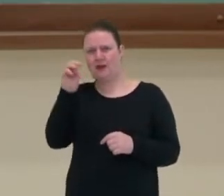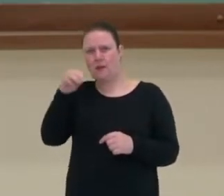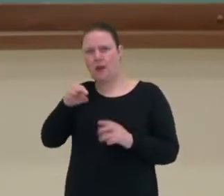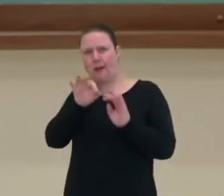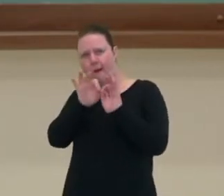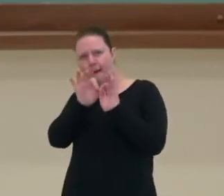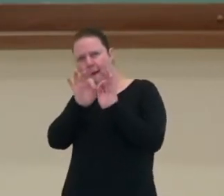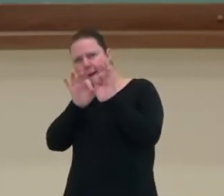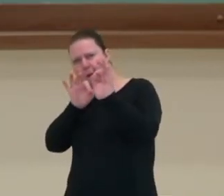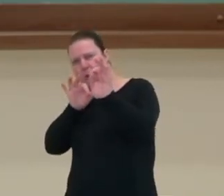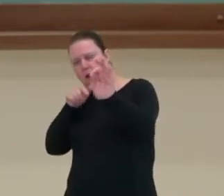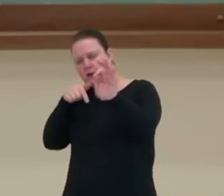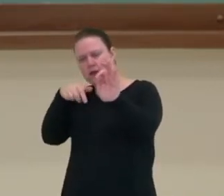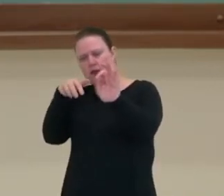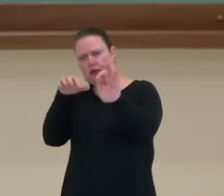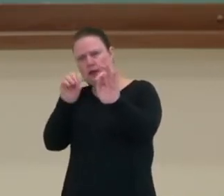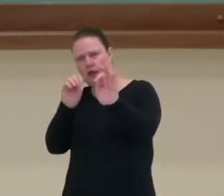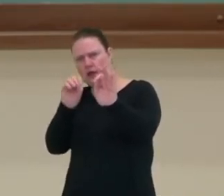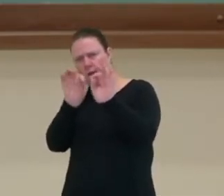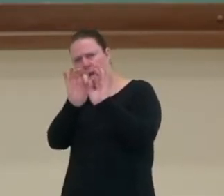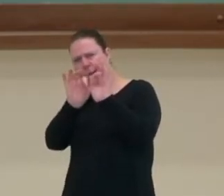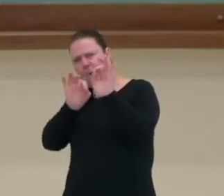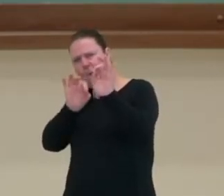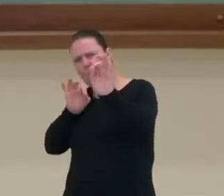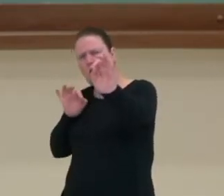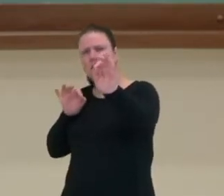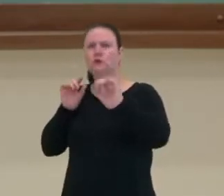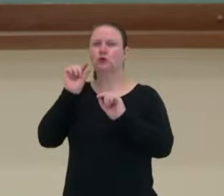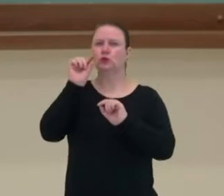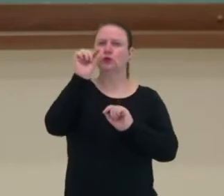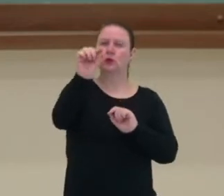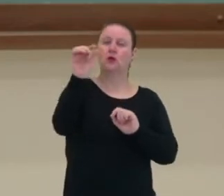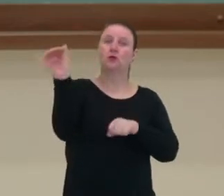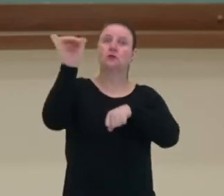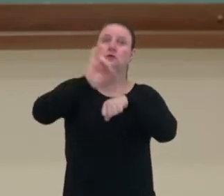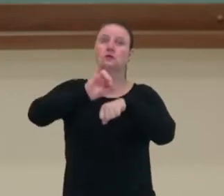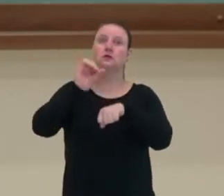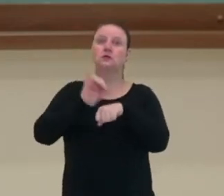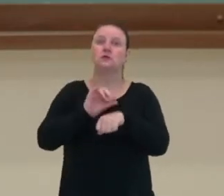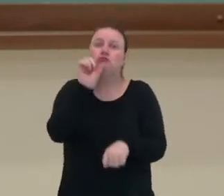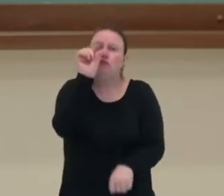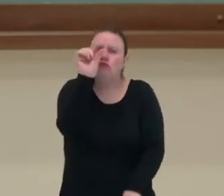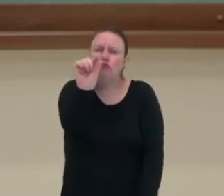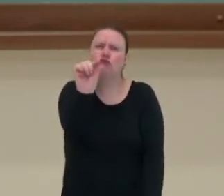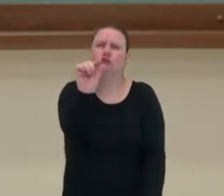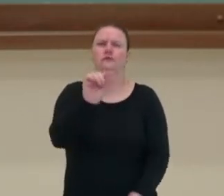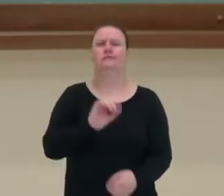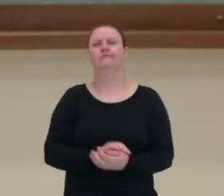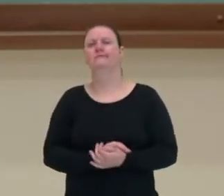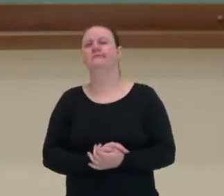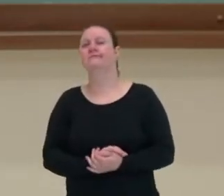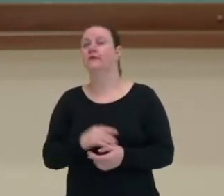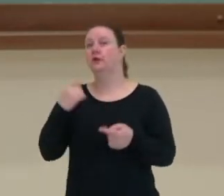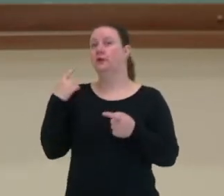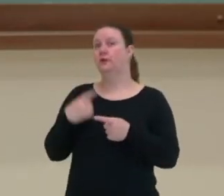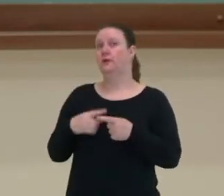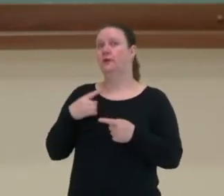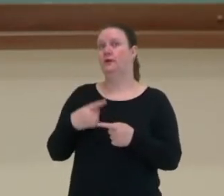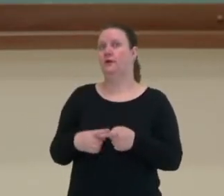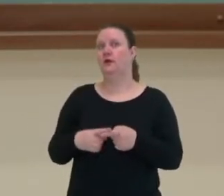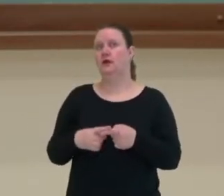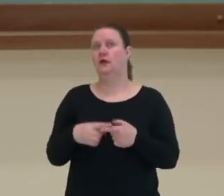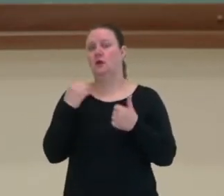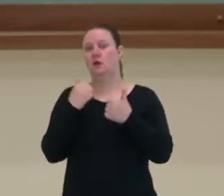alvo, esse alvo fica bem pequenininho e o centro dele menor ainda, tá? Por isso é um dos esportes